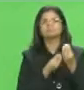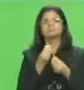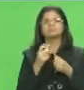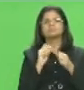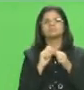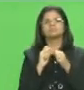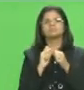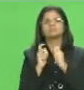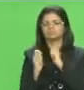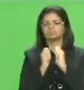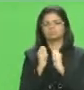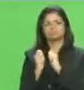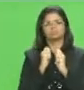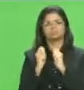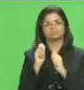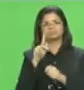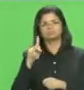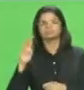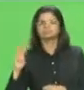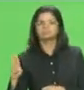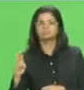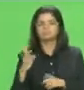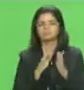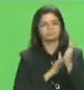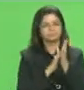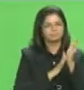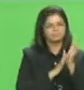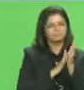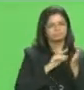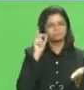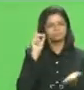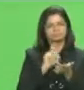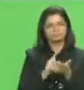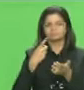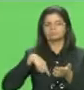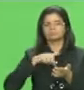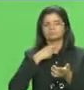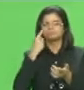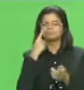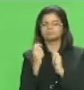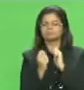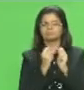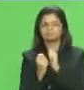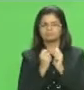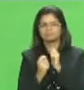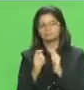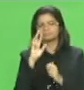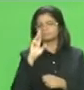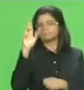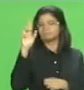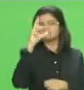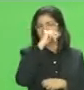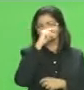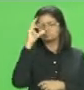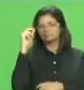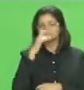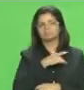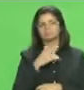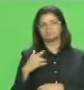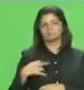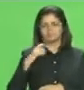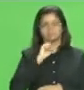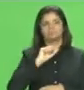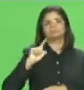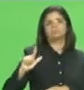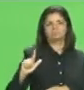administração pública. É falsear a verdade. Porque nós administramos, enquanto gestor municipal, a saúde de São Luís,